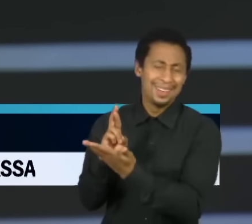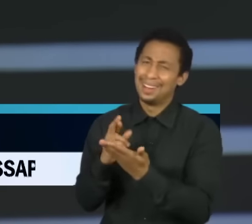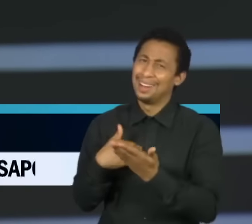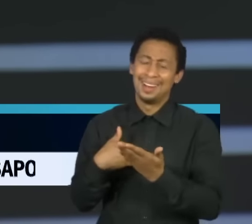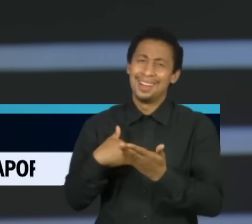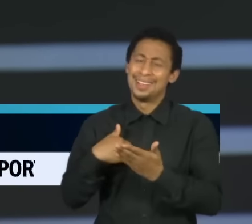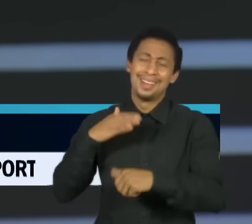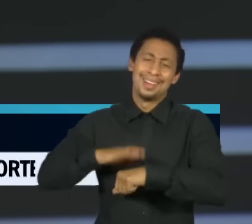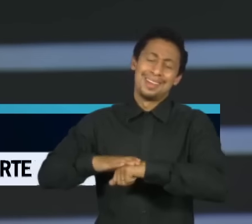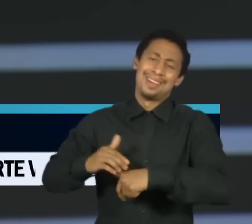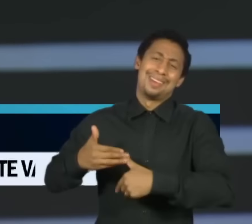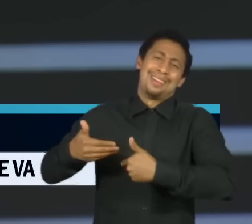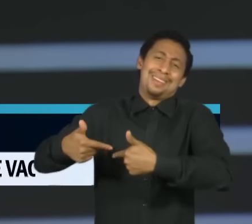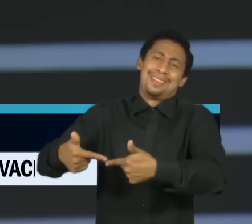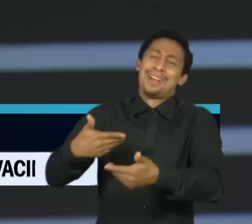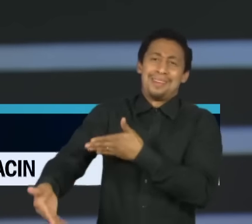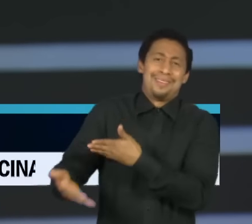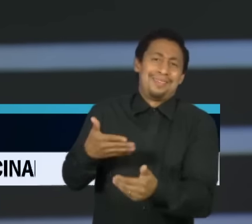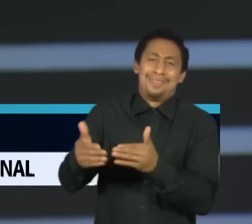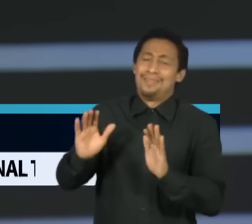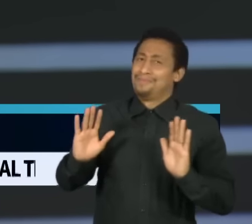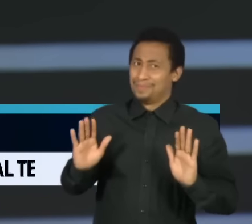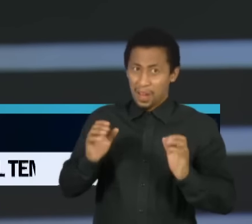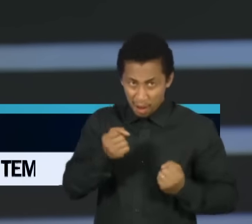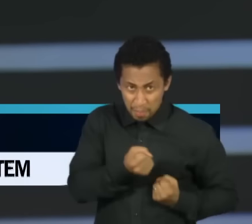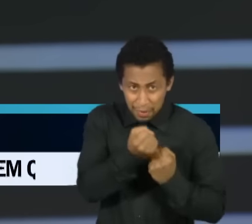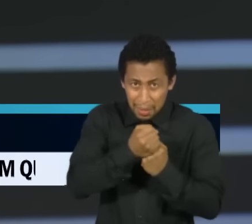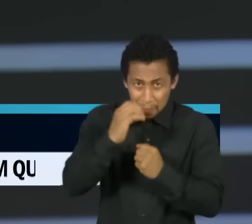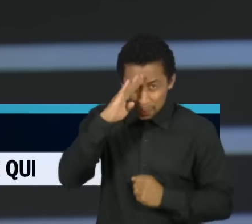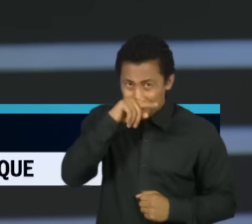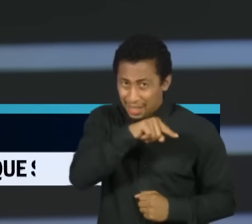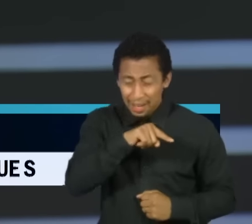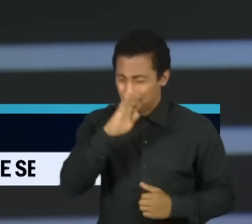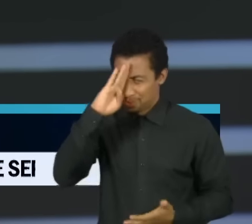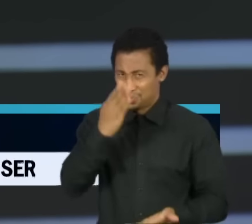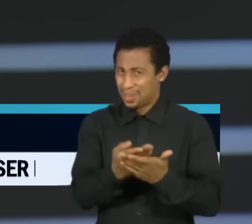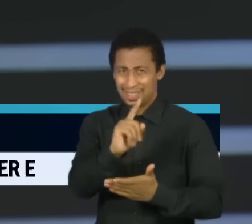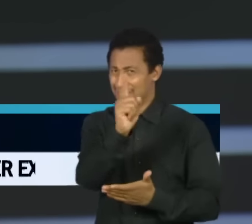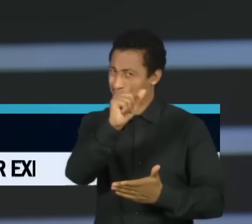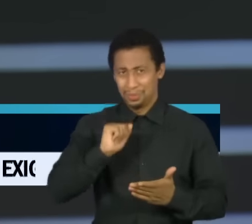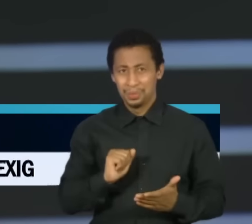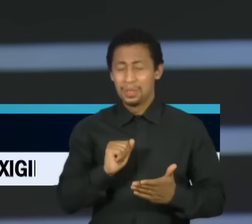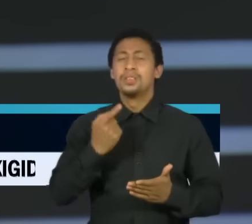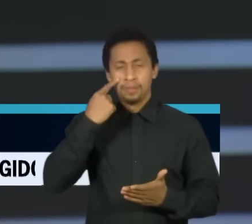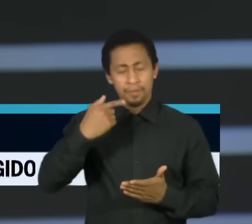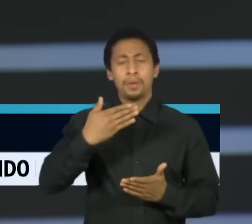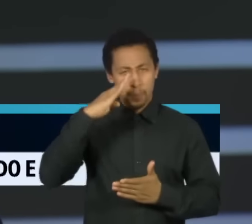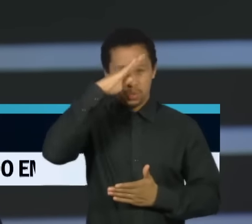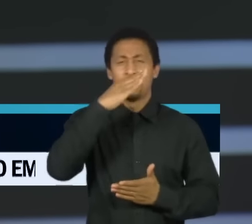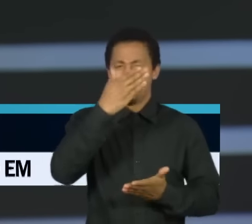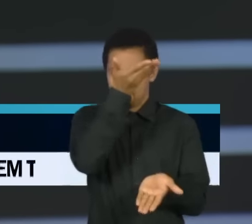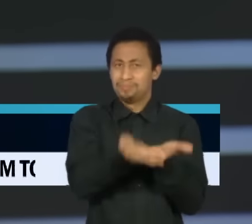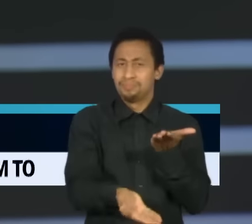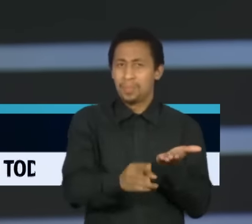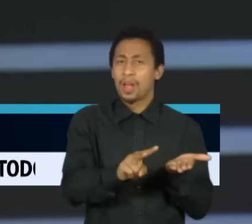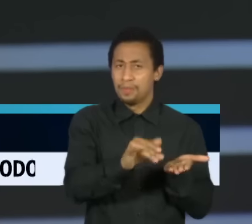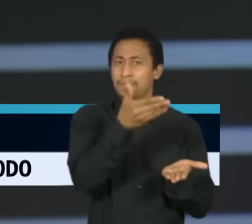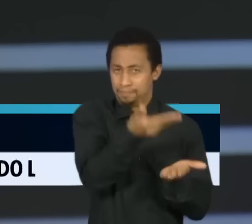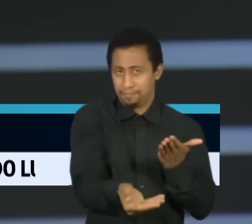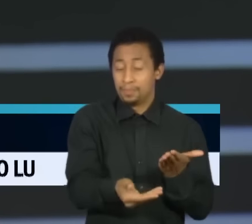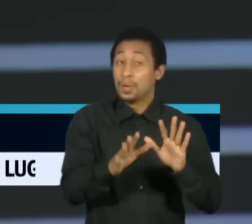né? Dificilmente acompanhará o Bolsonaro numa possível queda que tudo indica ocorrerá. Eu acho que o ponto de interrogação